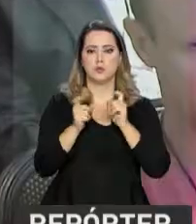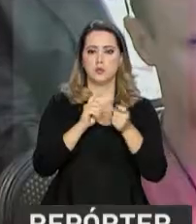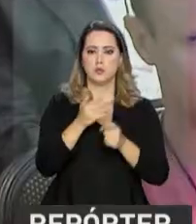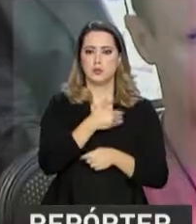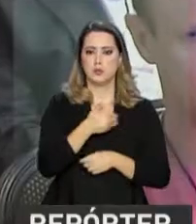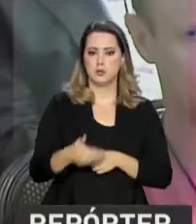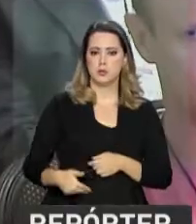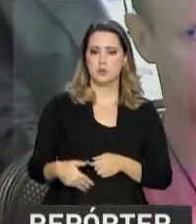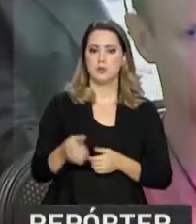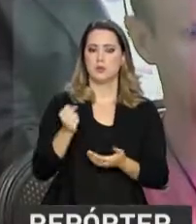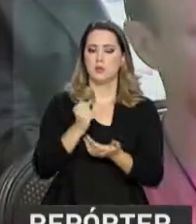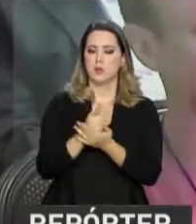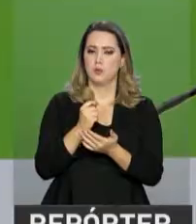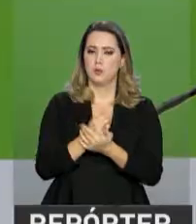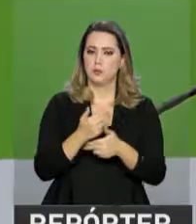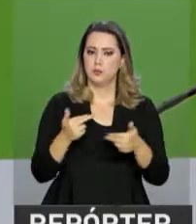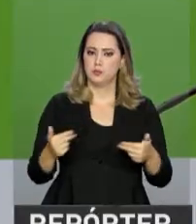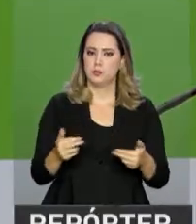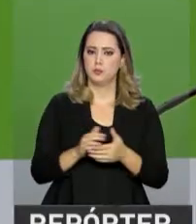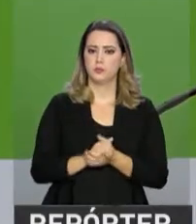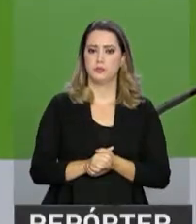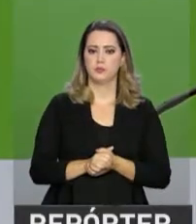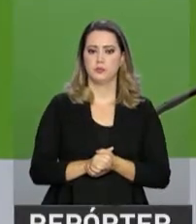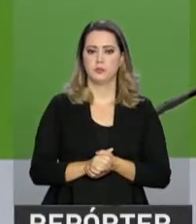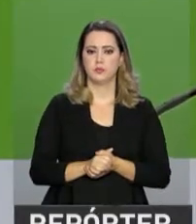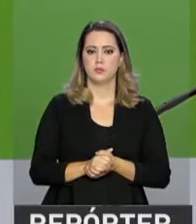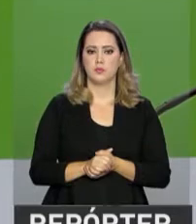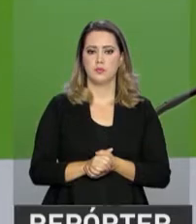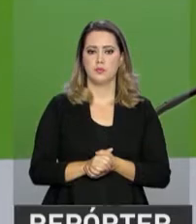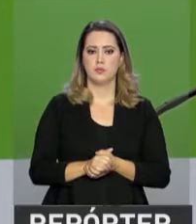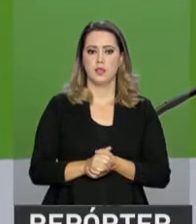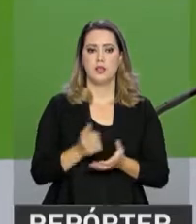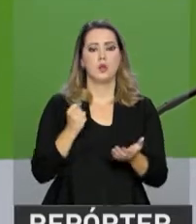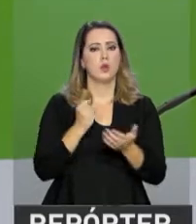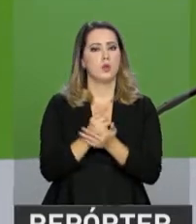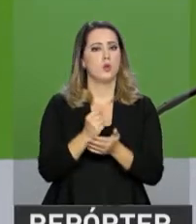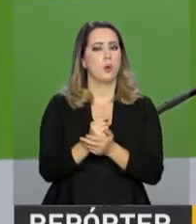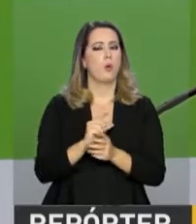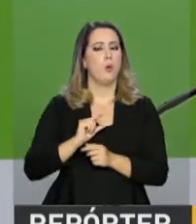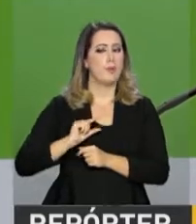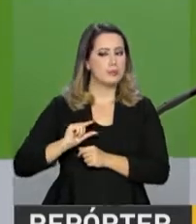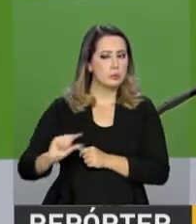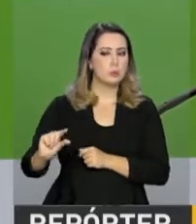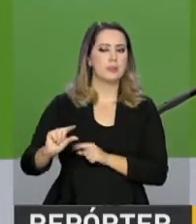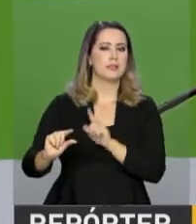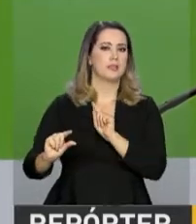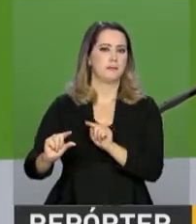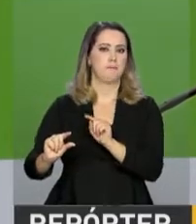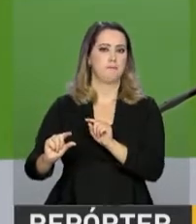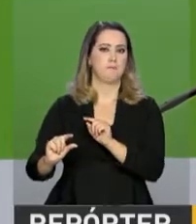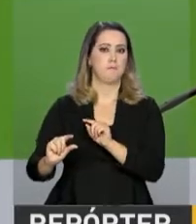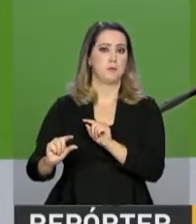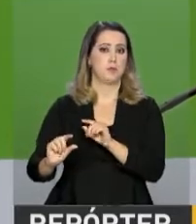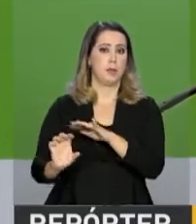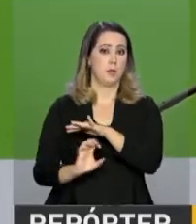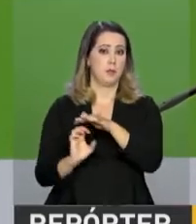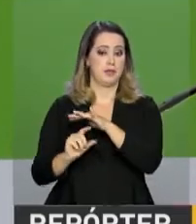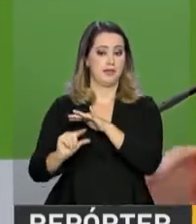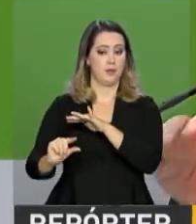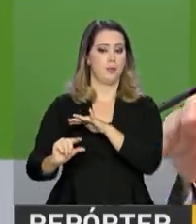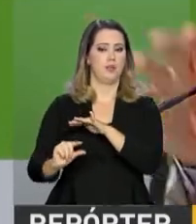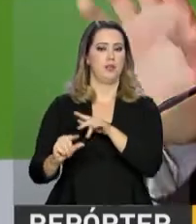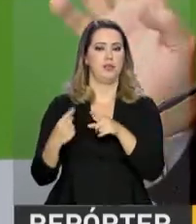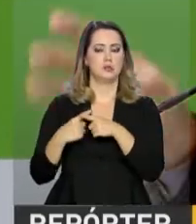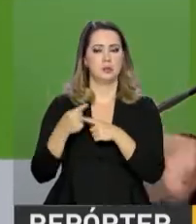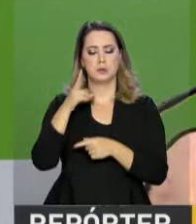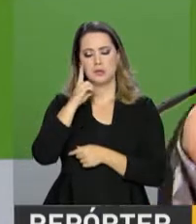públicos a comprar os produtos. A compra do pequeno, ela é fundamental, porque é só olhar